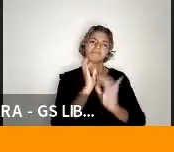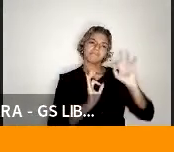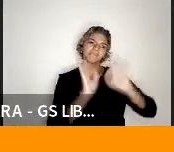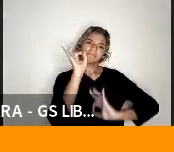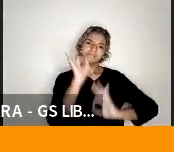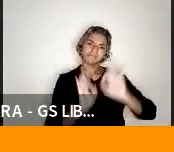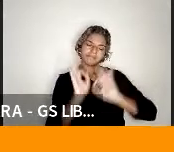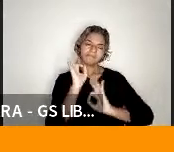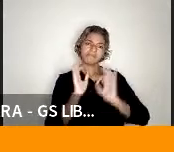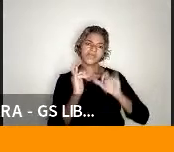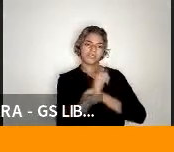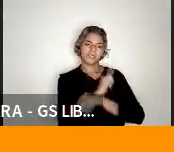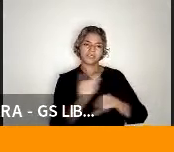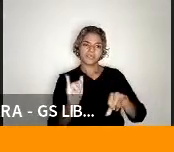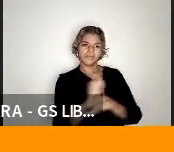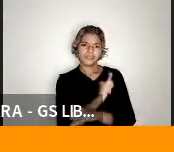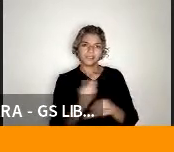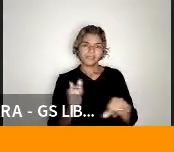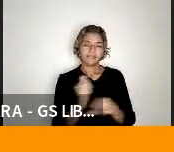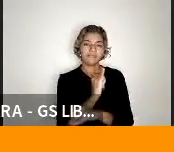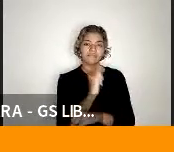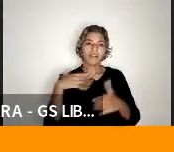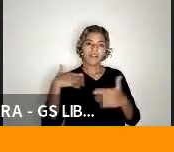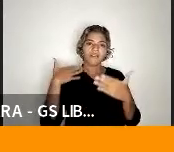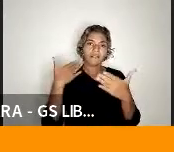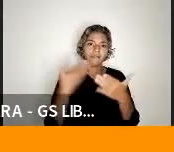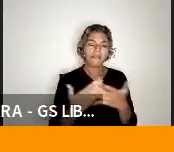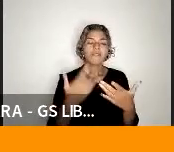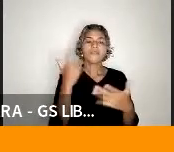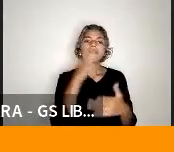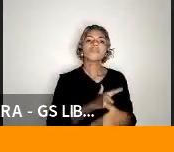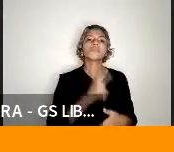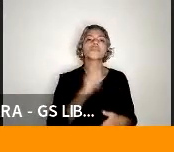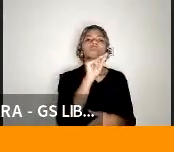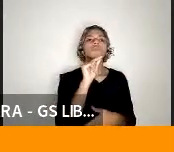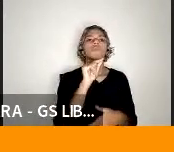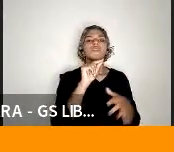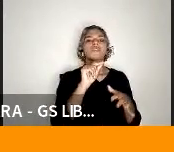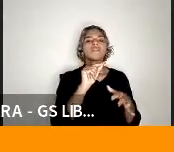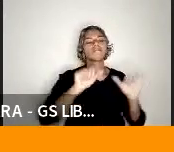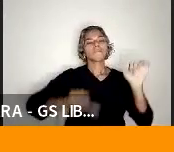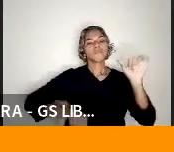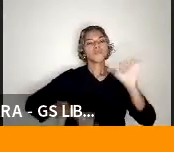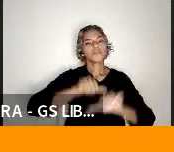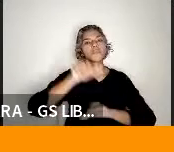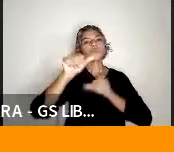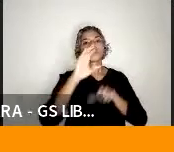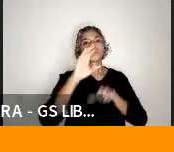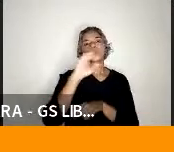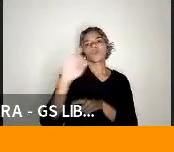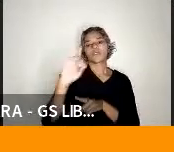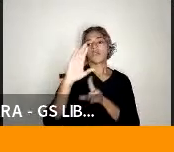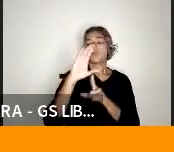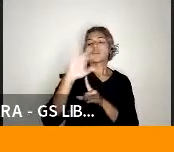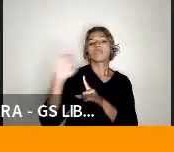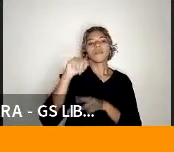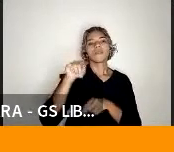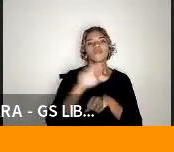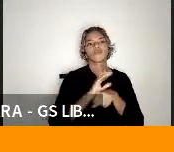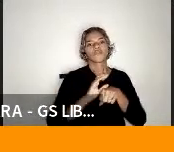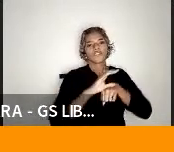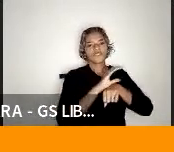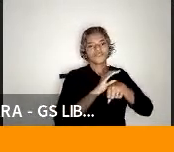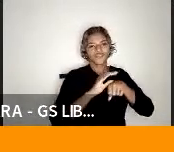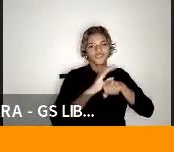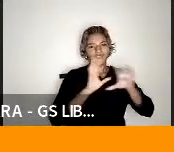que culminou na mudança, né, dessa coordenação, a partir desse formato de coordenação colegiada, formado inicialmente por